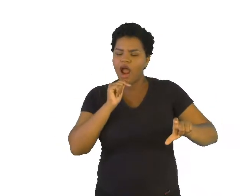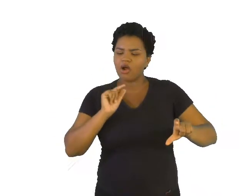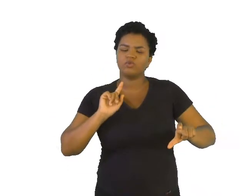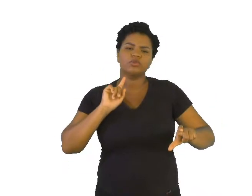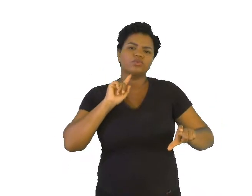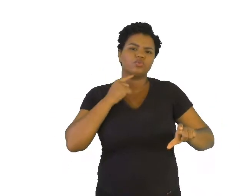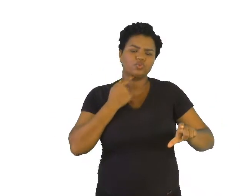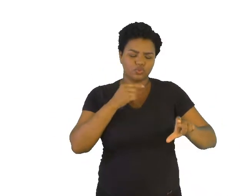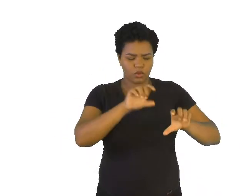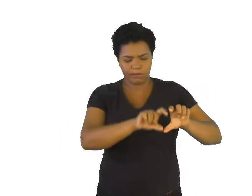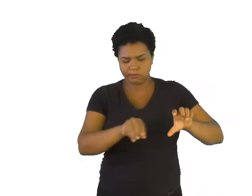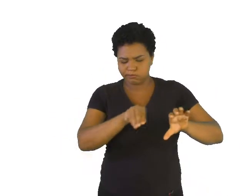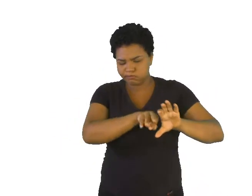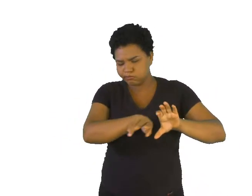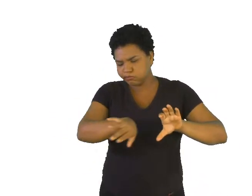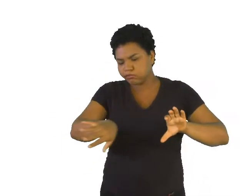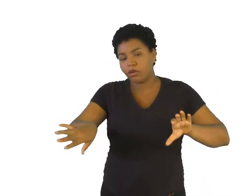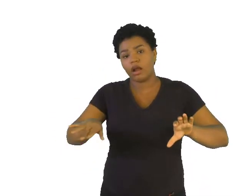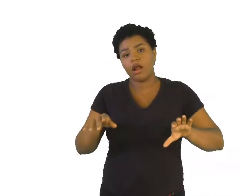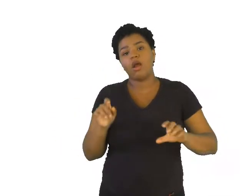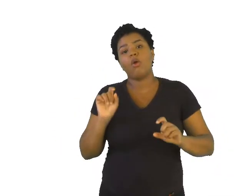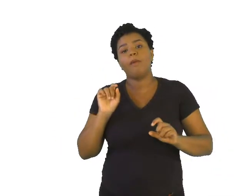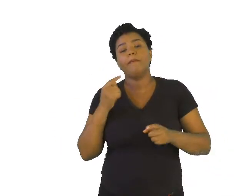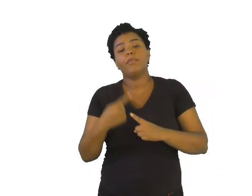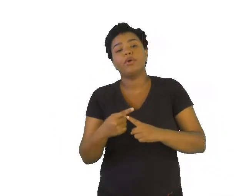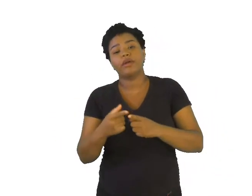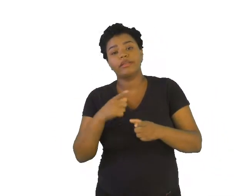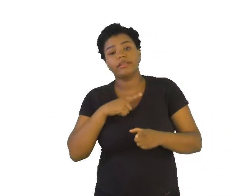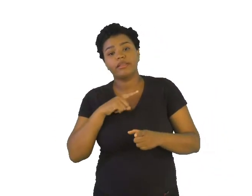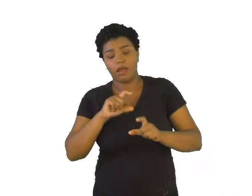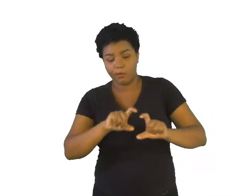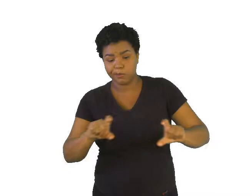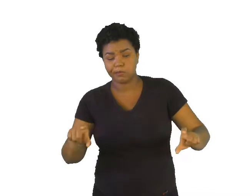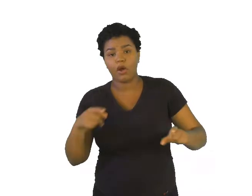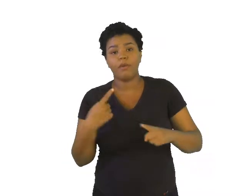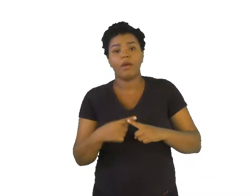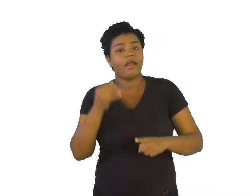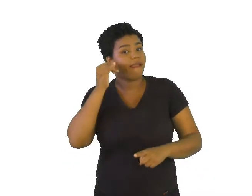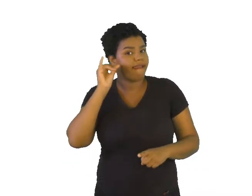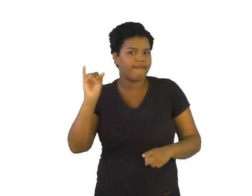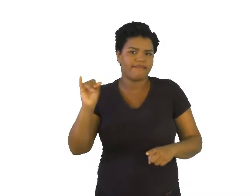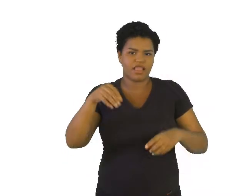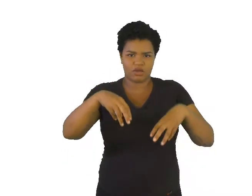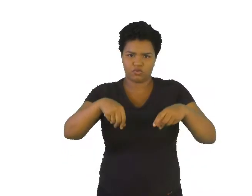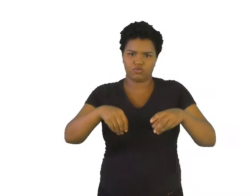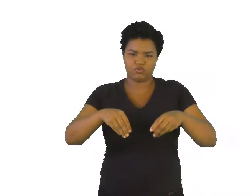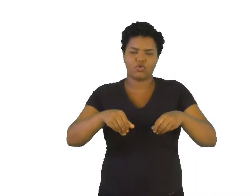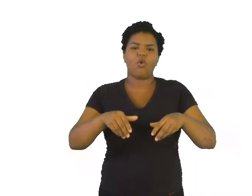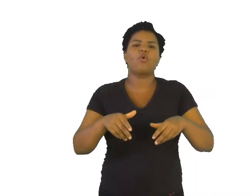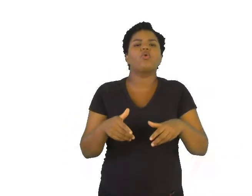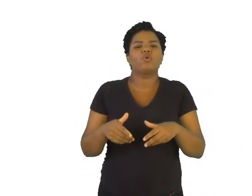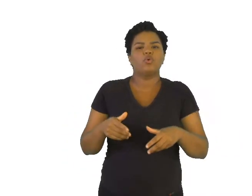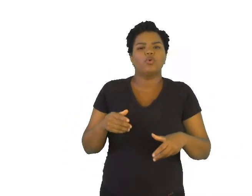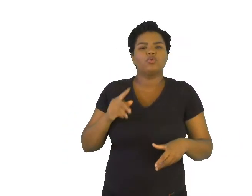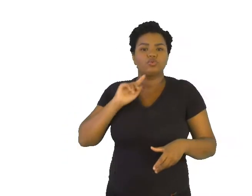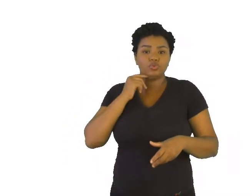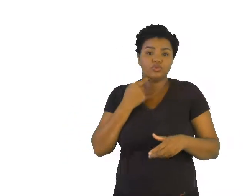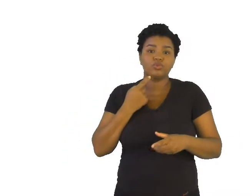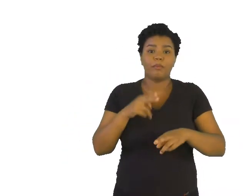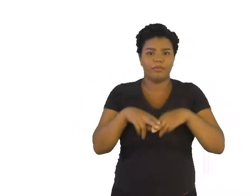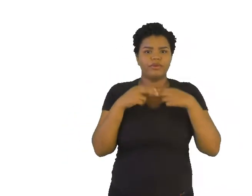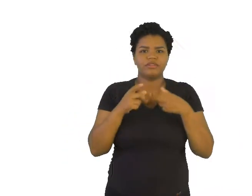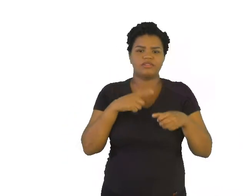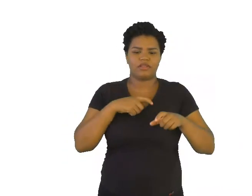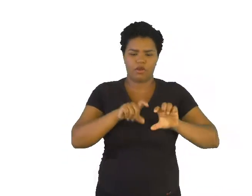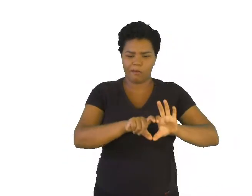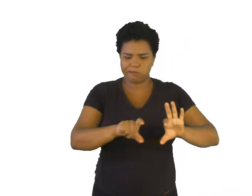para evitar que o nosso solo seja contaminado. Por isso nós temos a rede de esgoto. Ah,